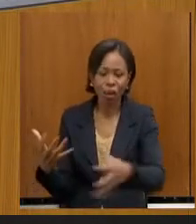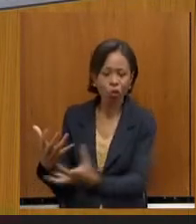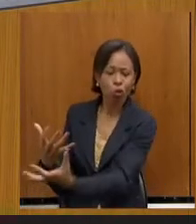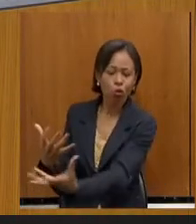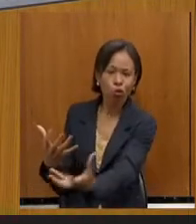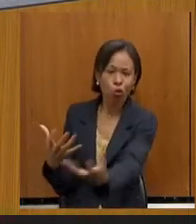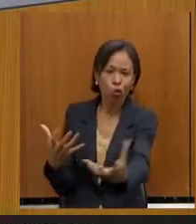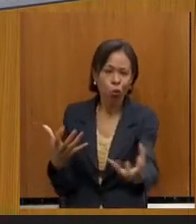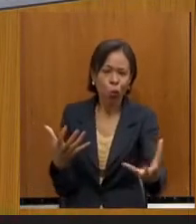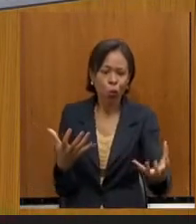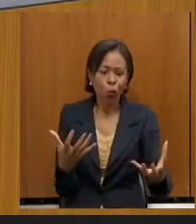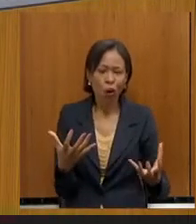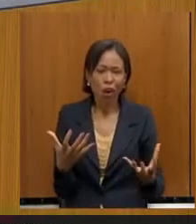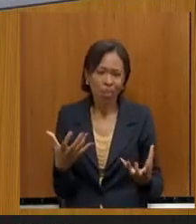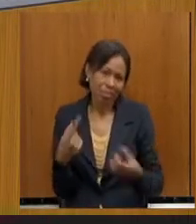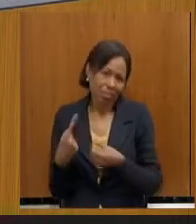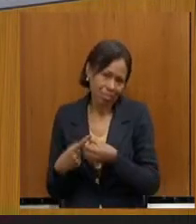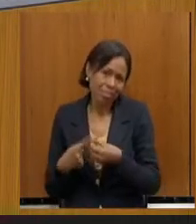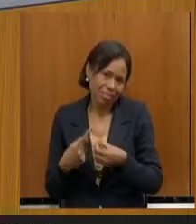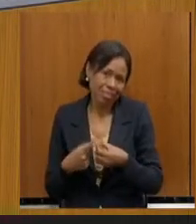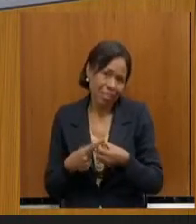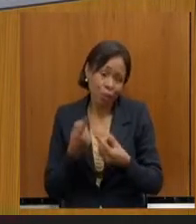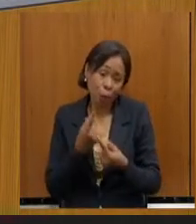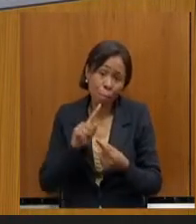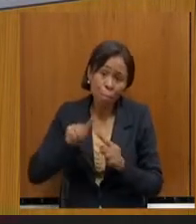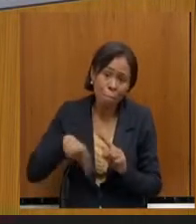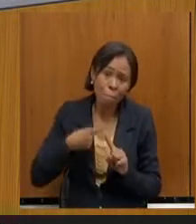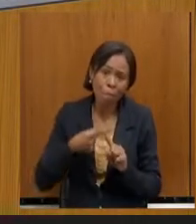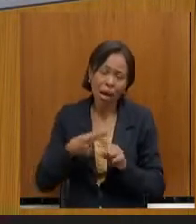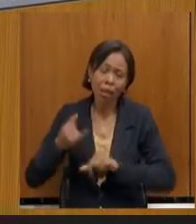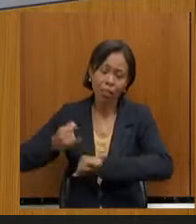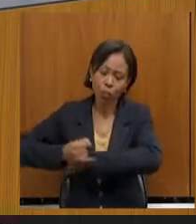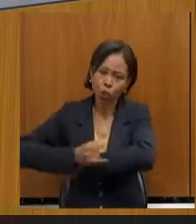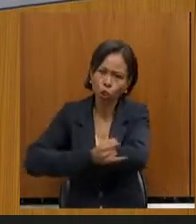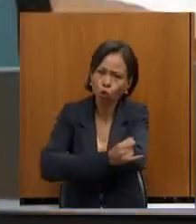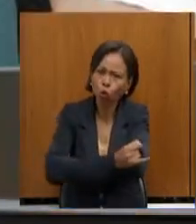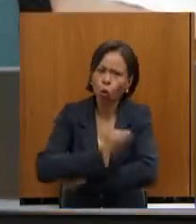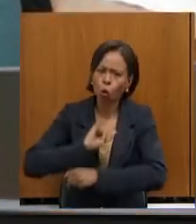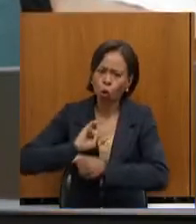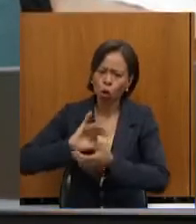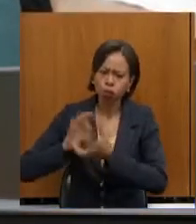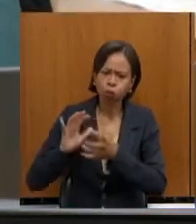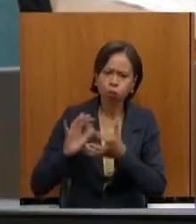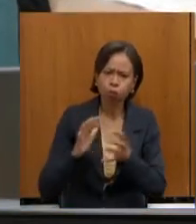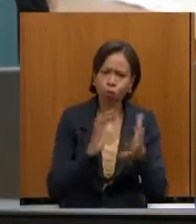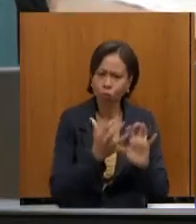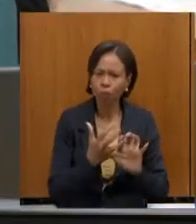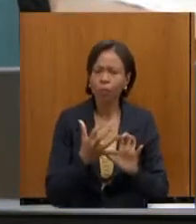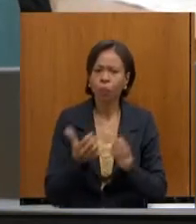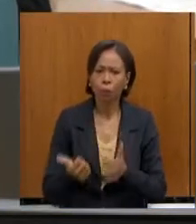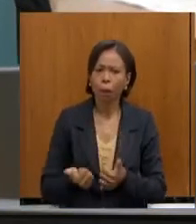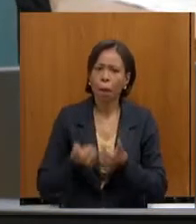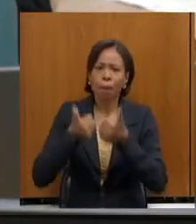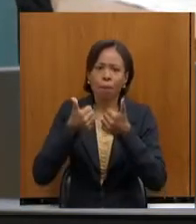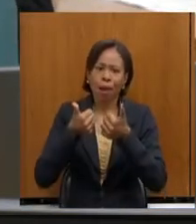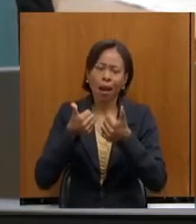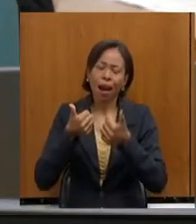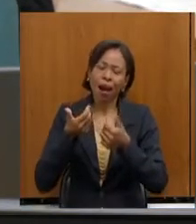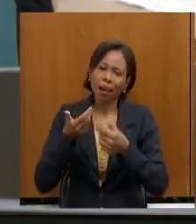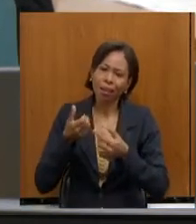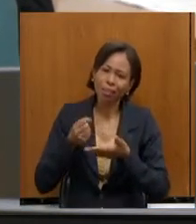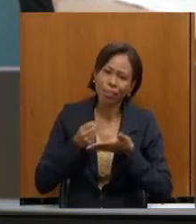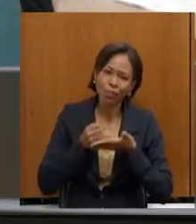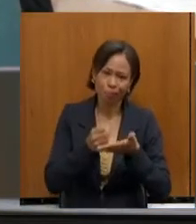na cidade é e agregado com ações de infraestrutura mais robustas e ampla atrás aí é um resultado